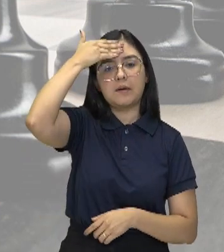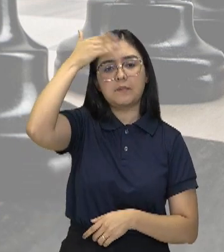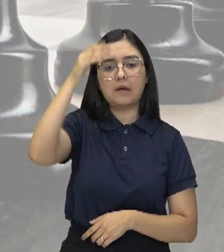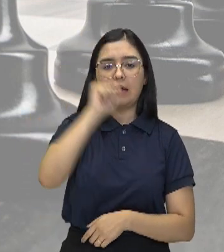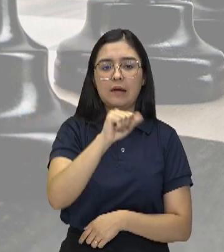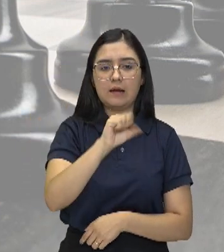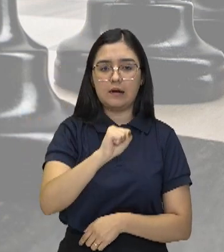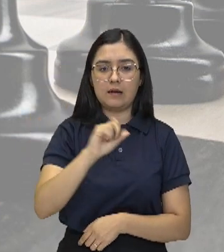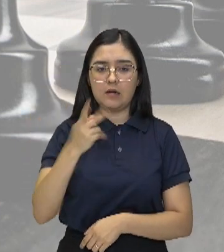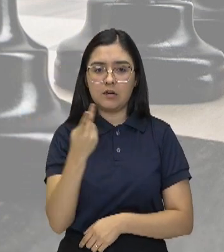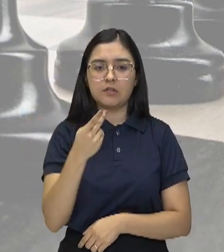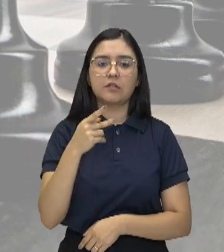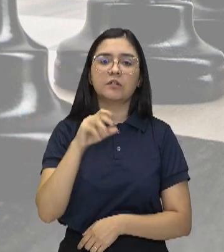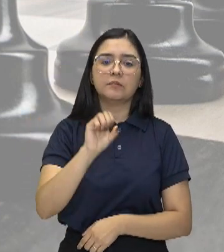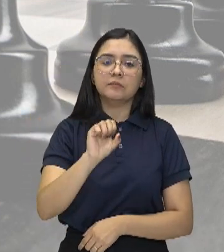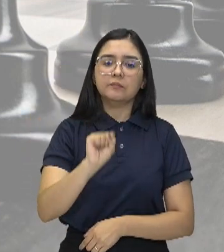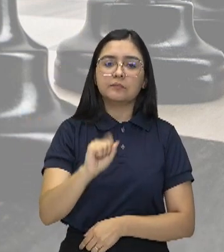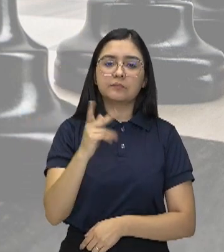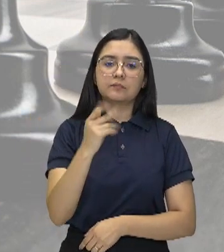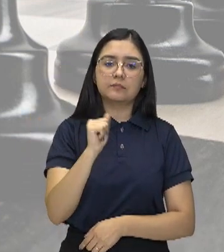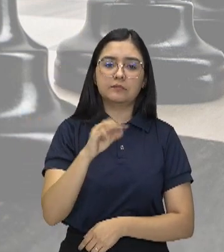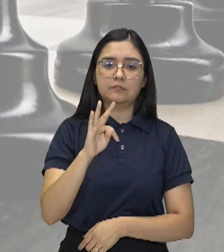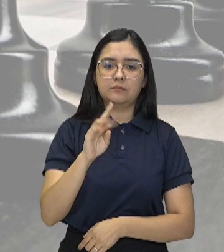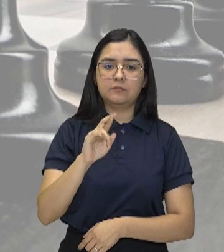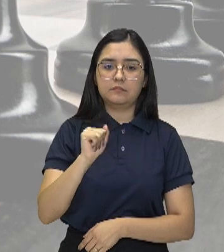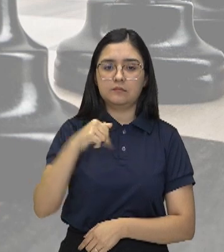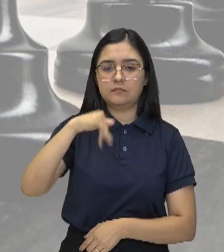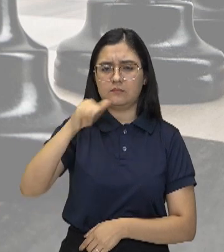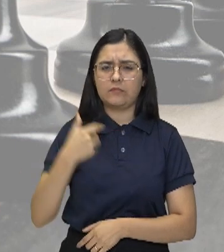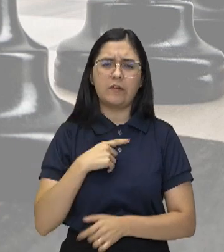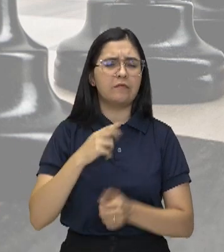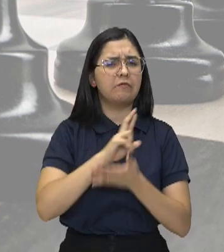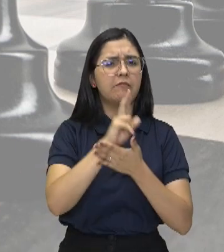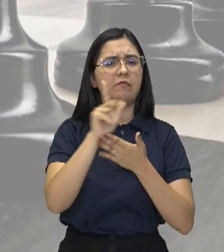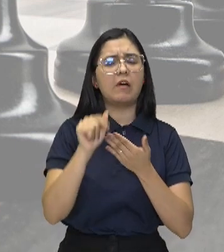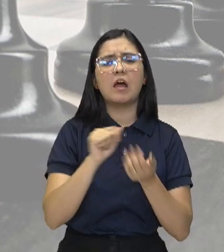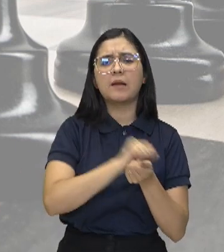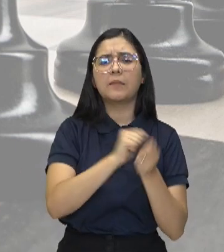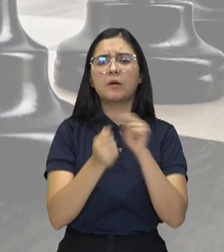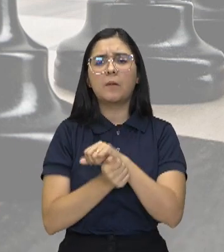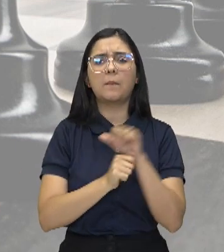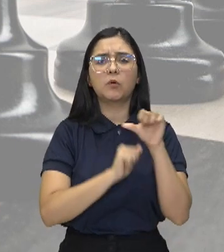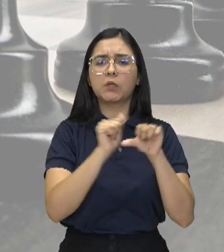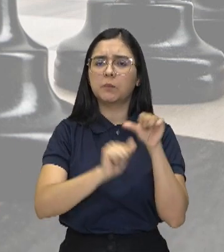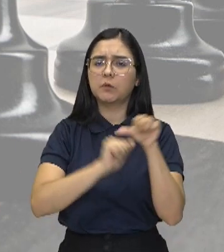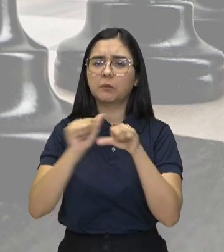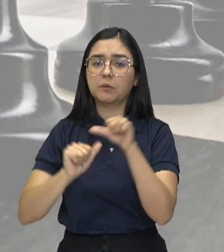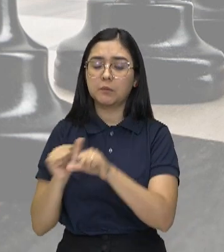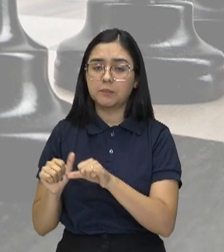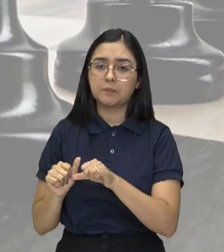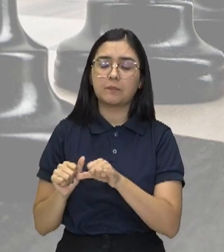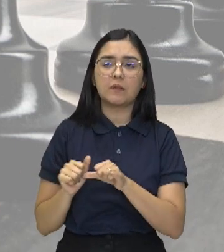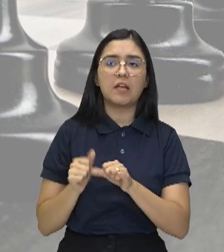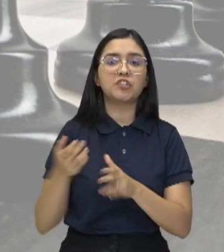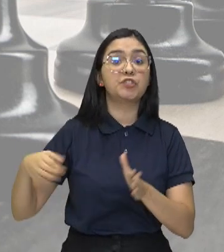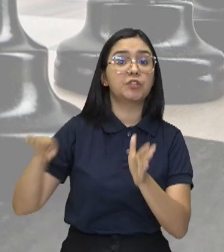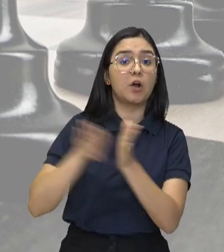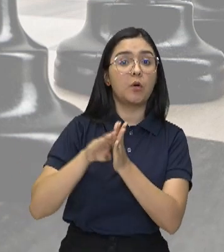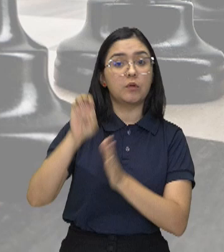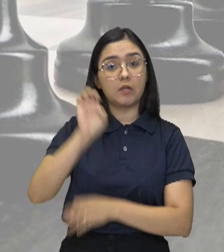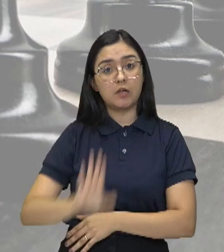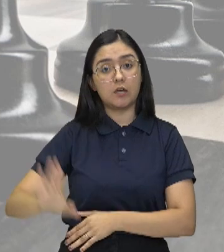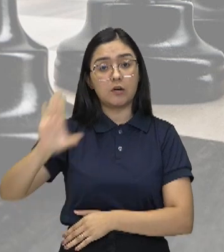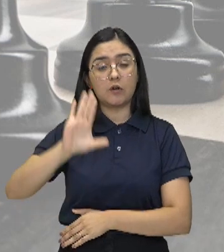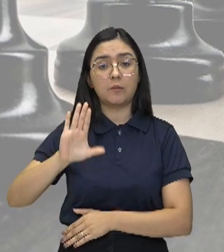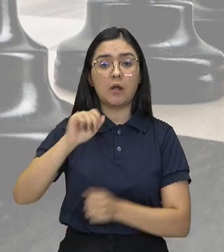ash-shatranj, certo? E aí assim foi sofrendo várias modificações, até que lá na Europa o jogo